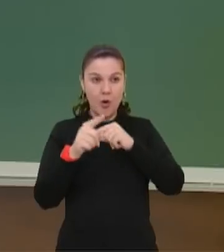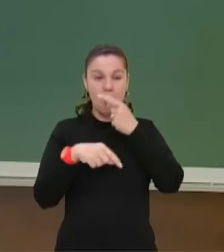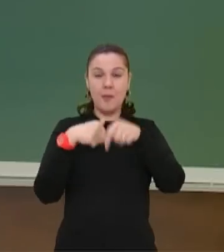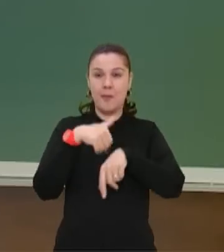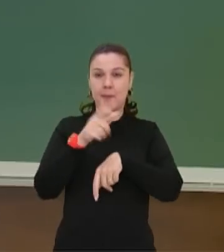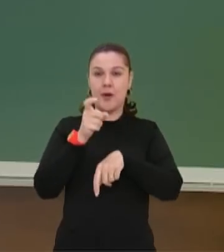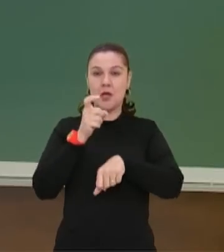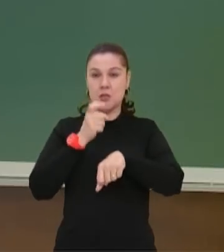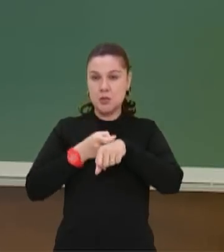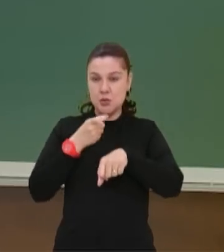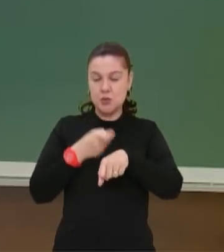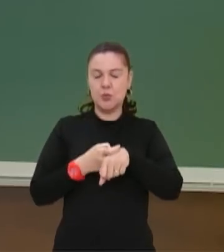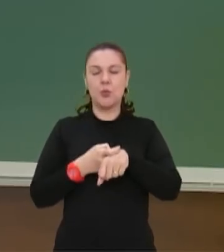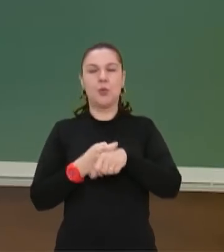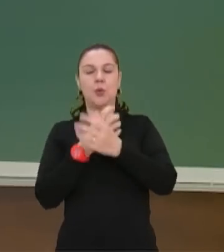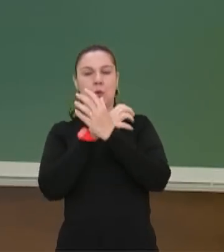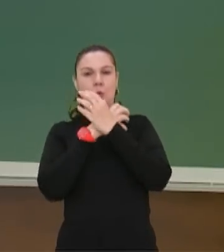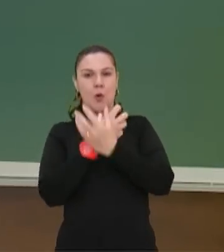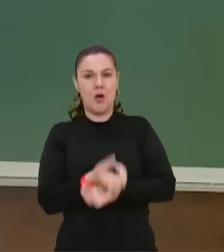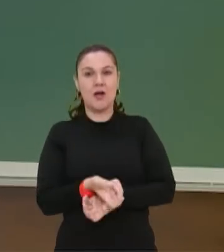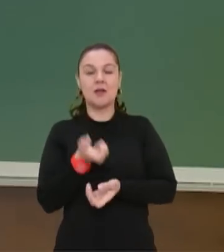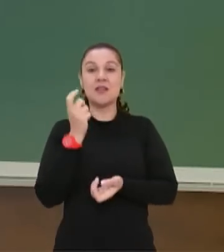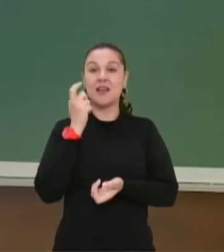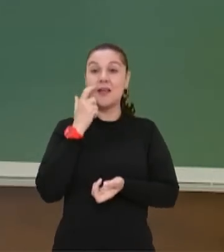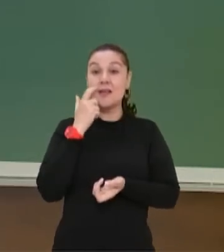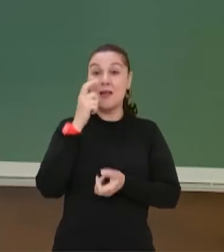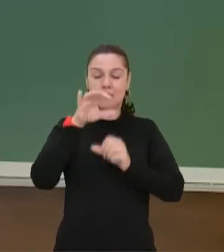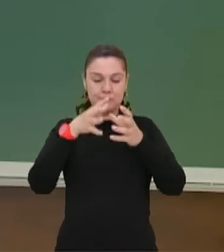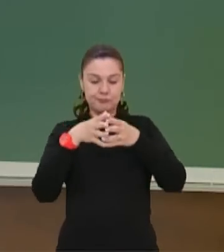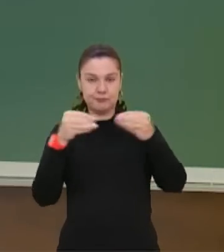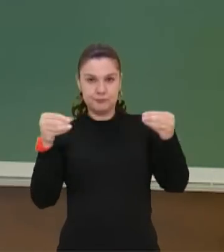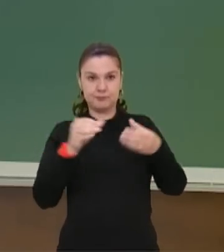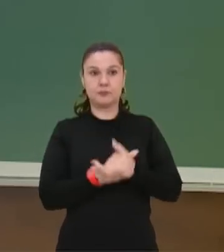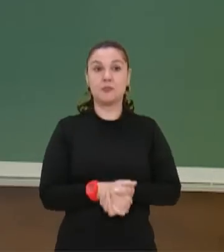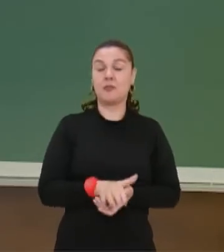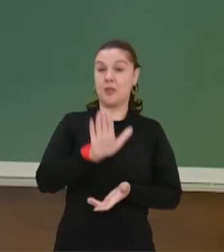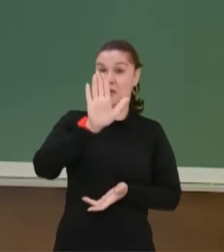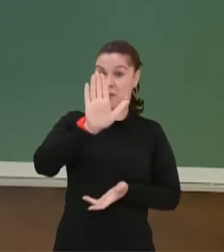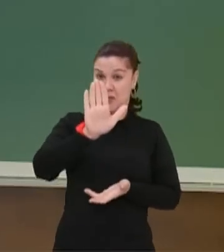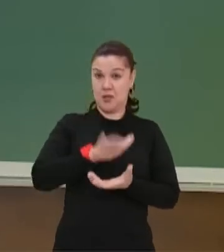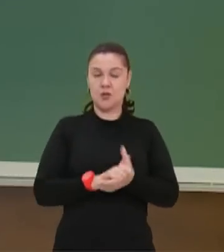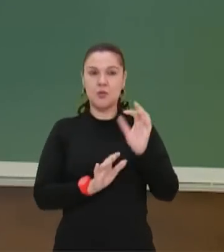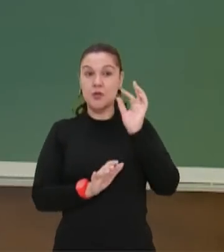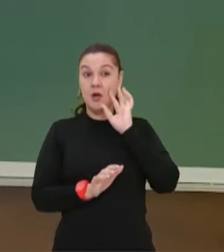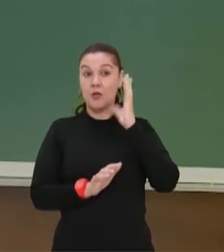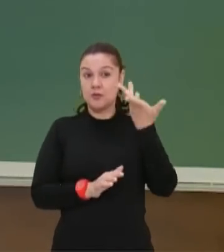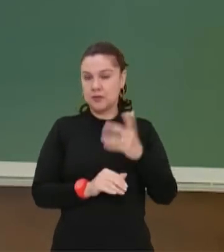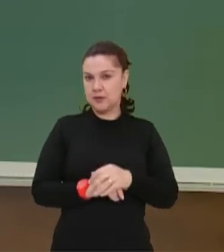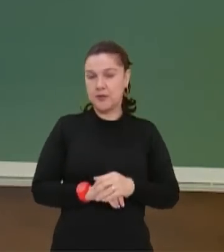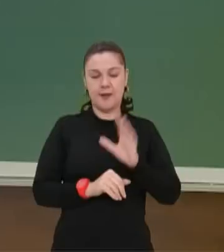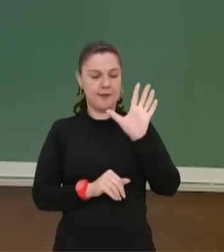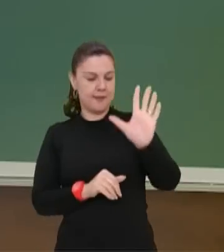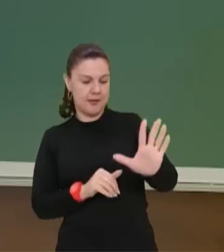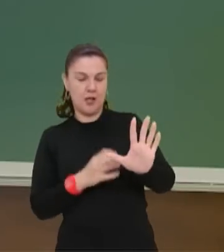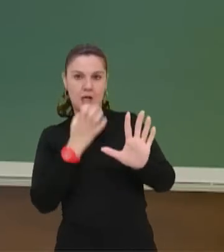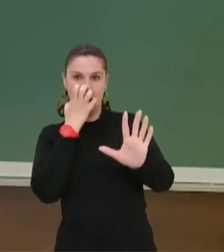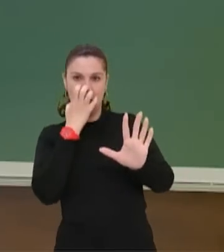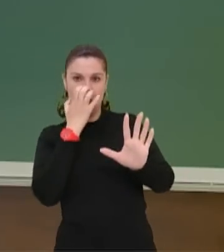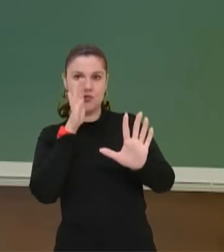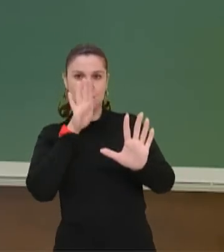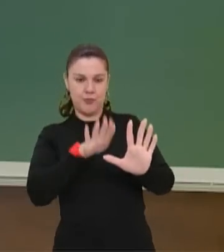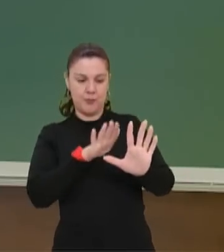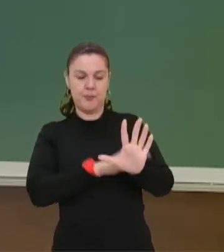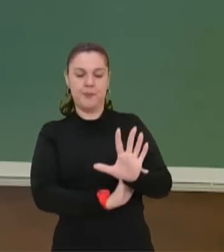partes duras, ossos, dentes, até que ele vai ser decomposto, certo? Porém, pessoal, o que acontece? Aquele cachorro que está sendo